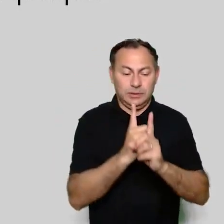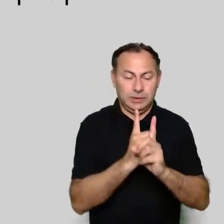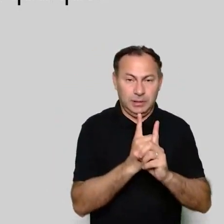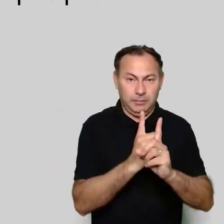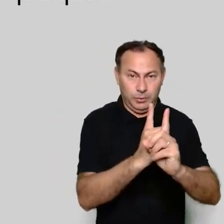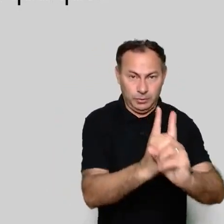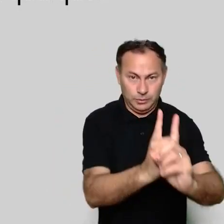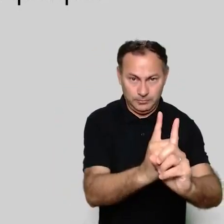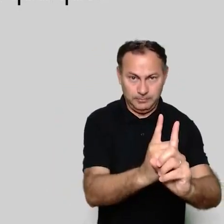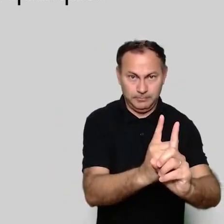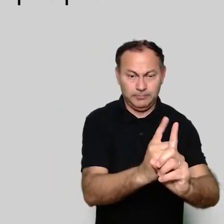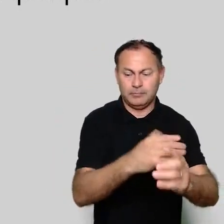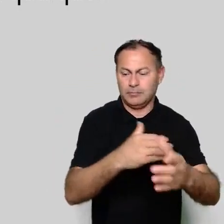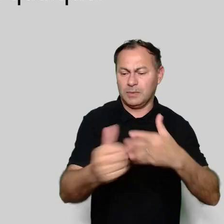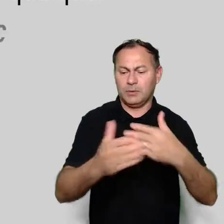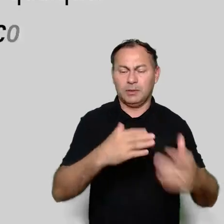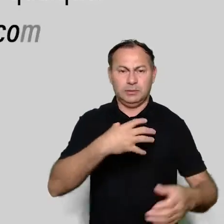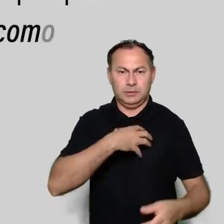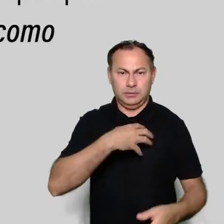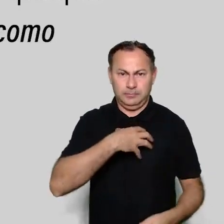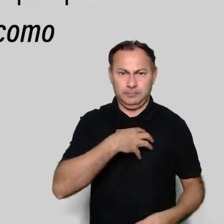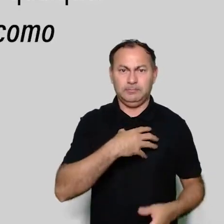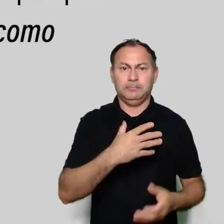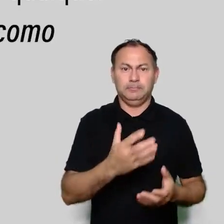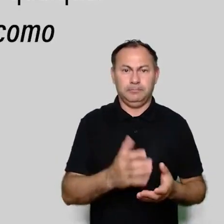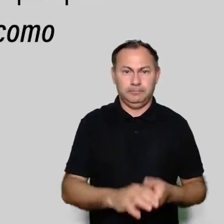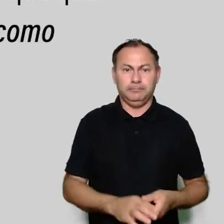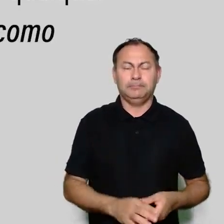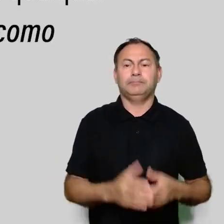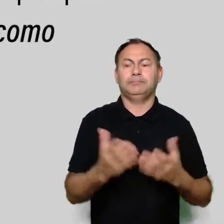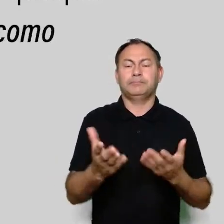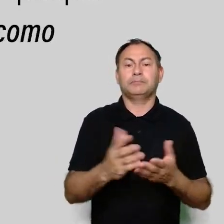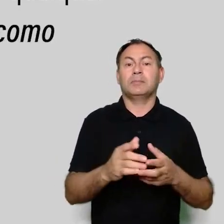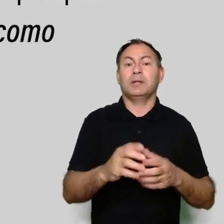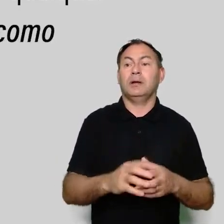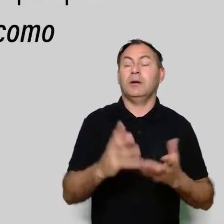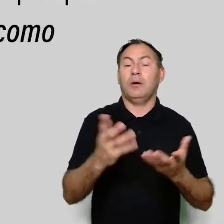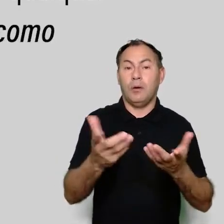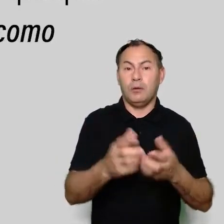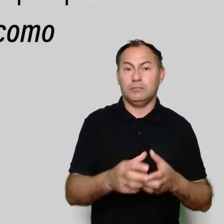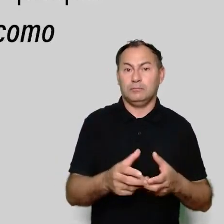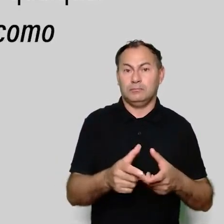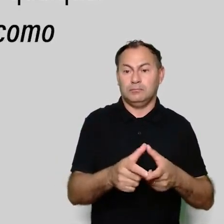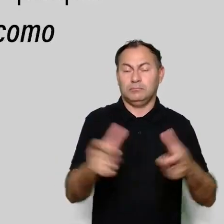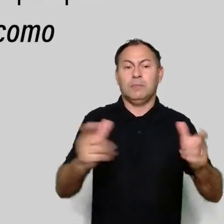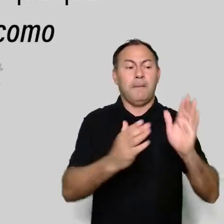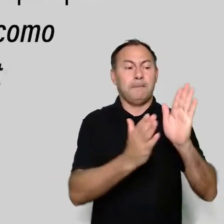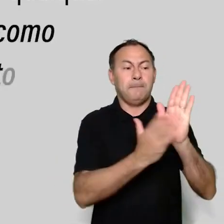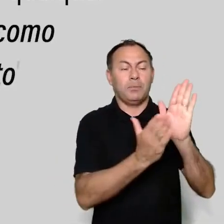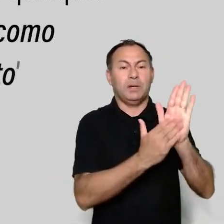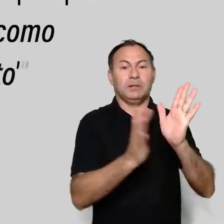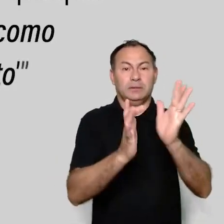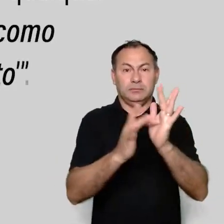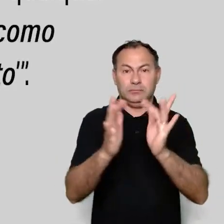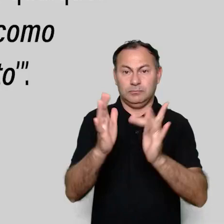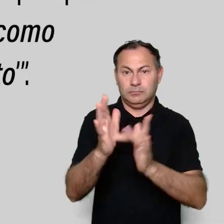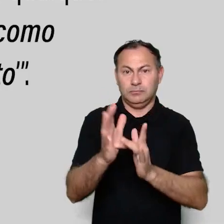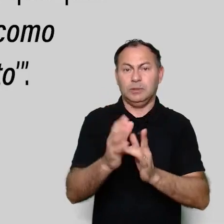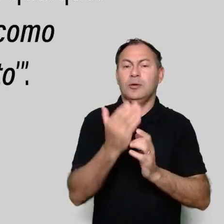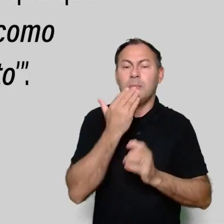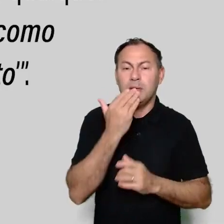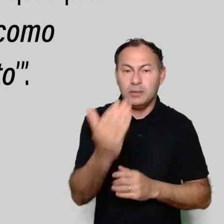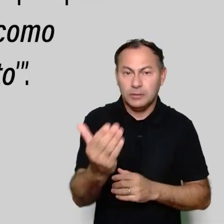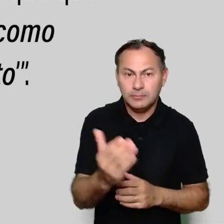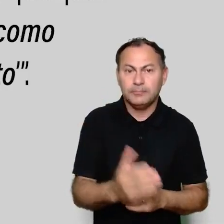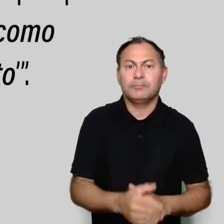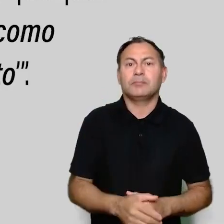discípulos, de qualquer condição. E eis a grande promessa de Jesus, o